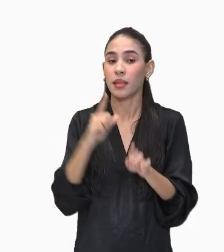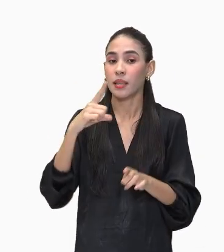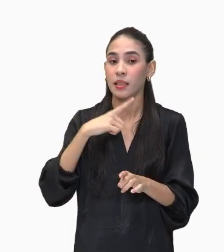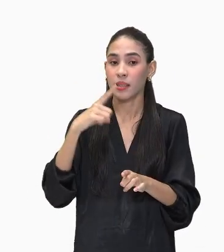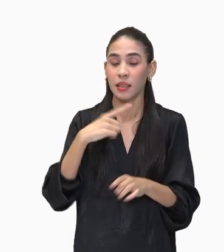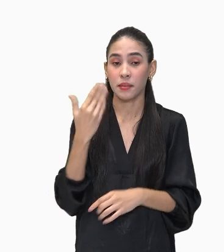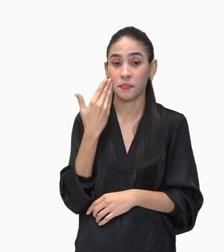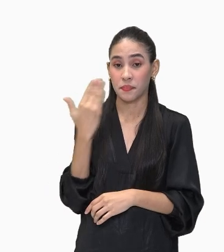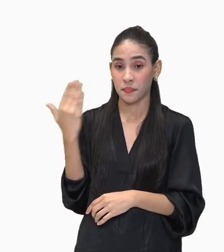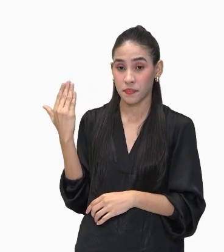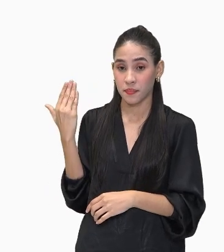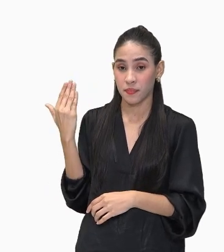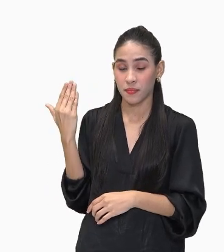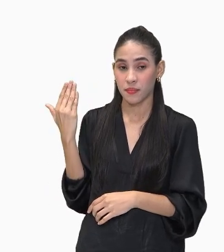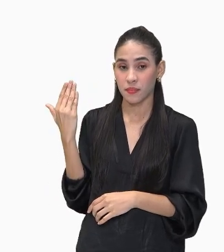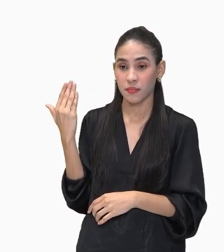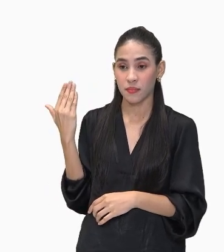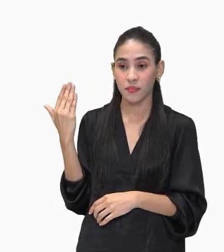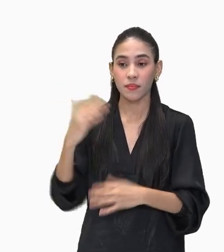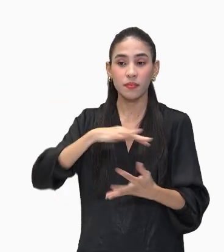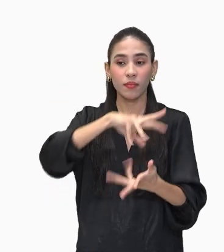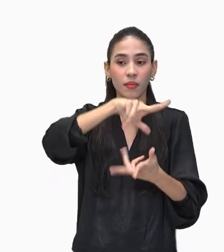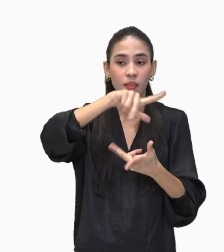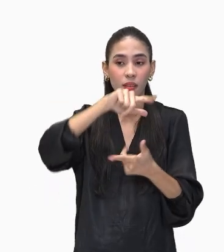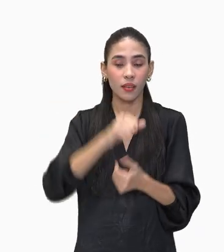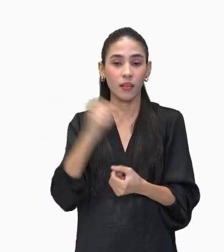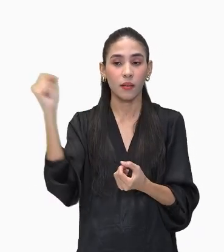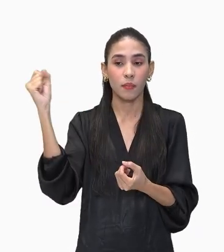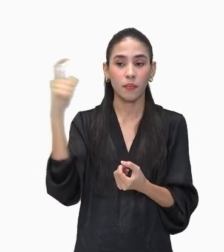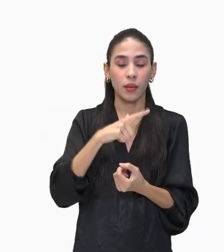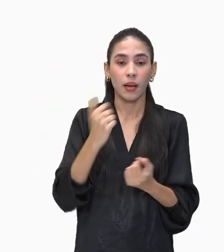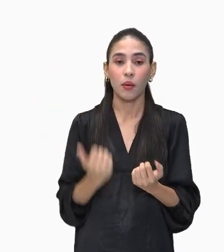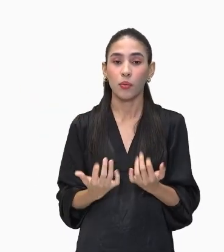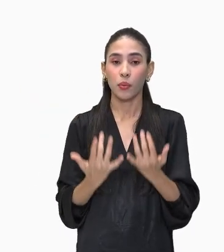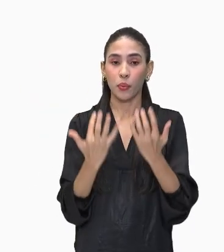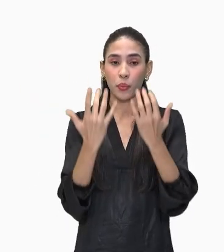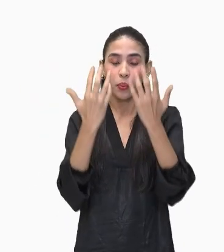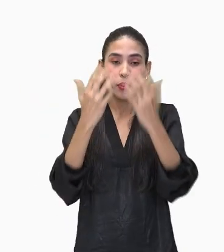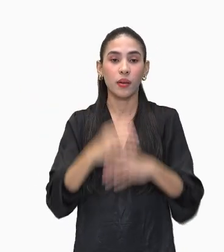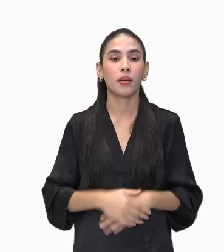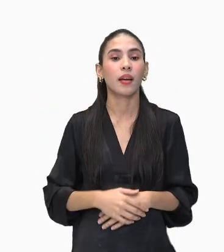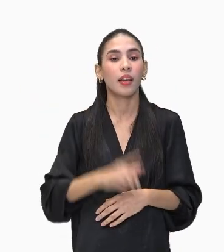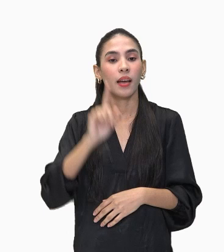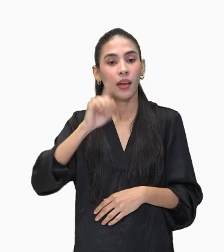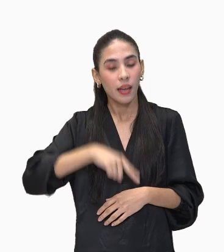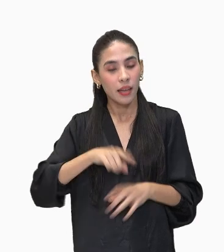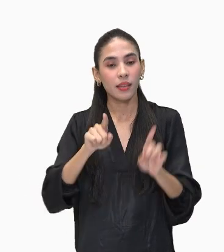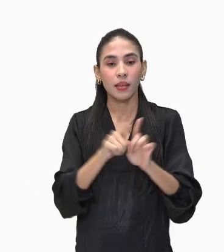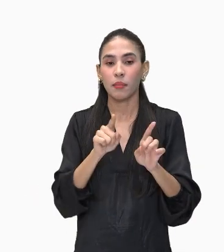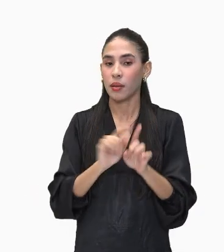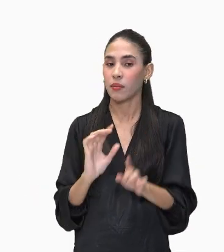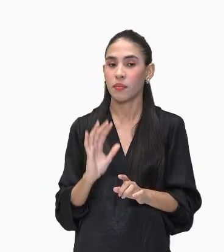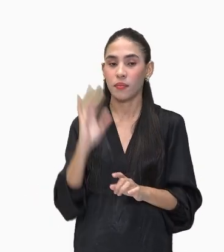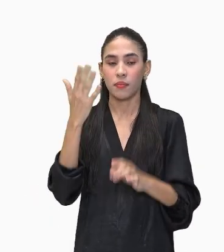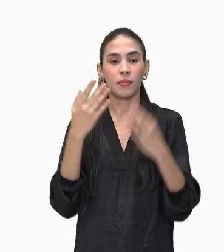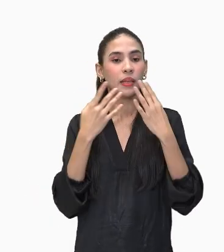efeito estufa, né? Lembrando que o efeito estufa, ele é um fenômeno natural, né? Então, a